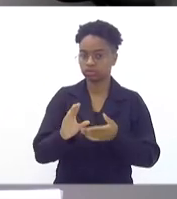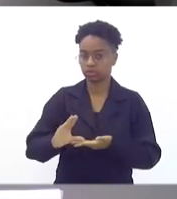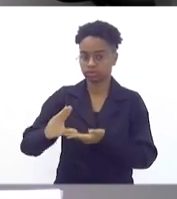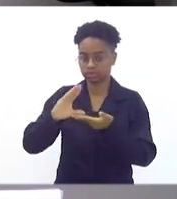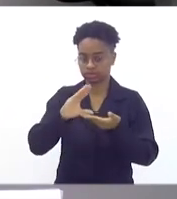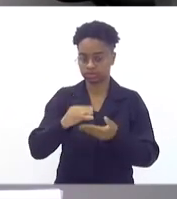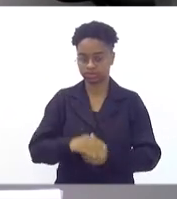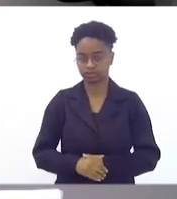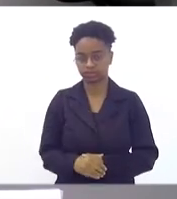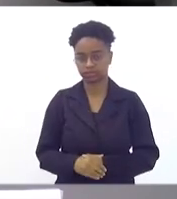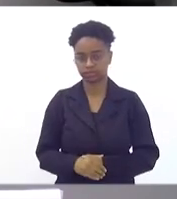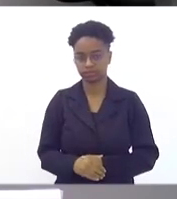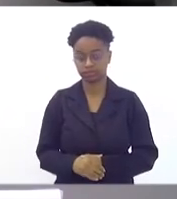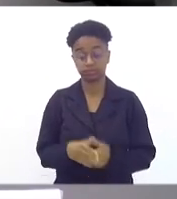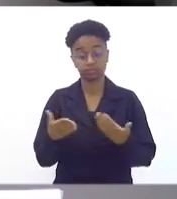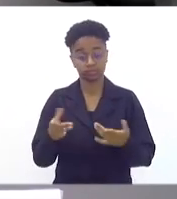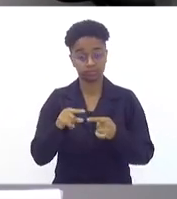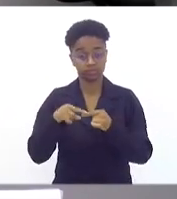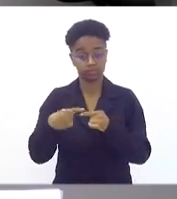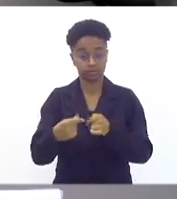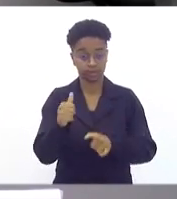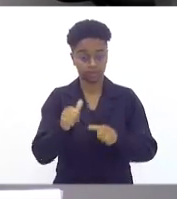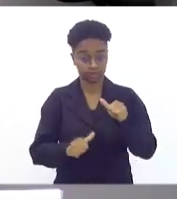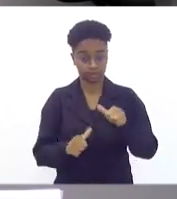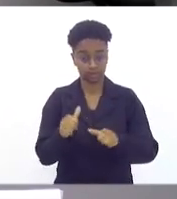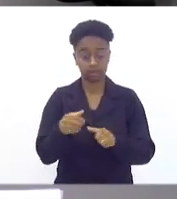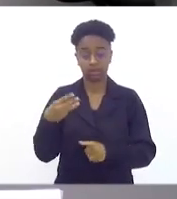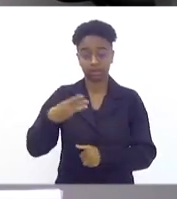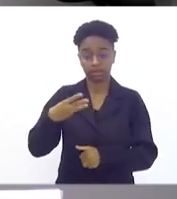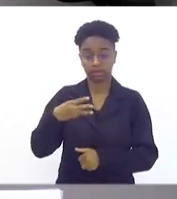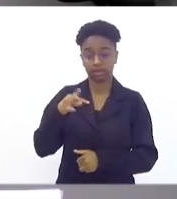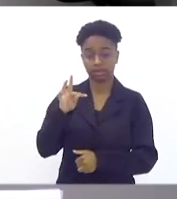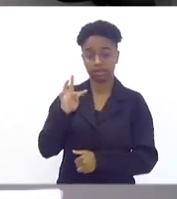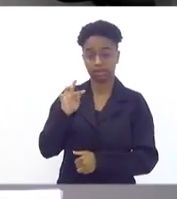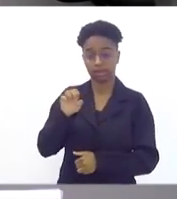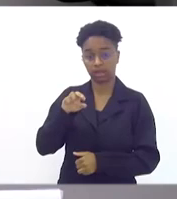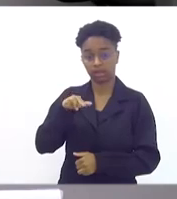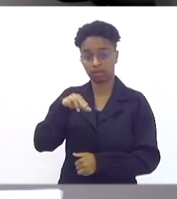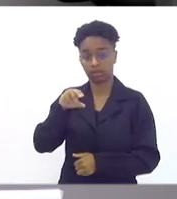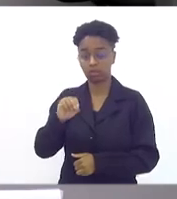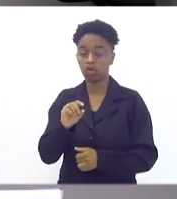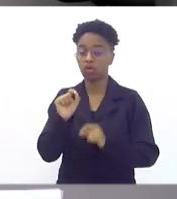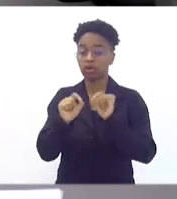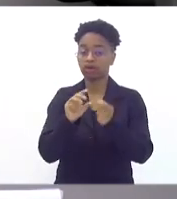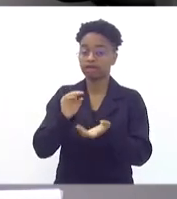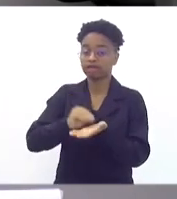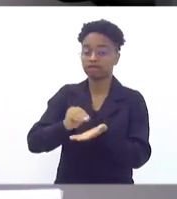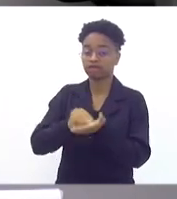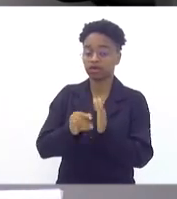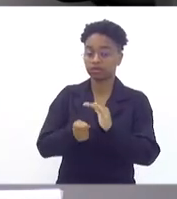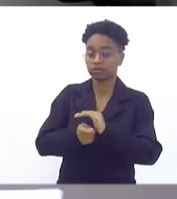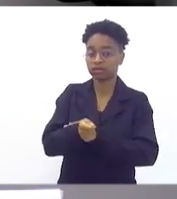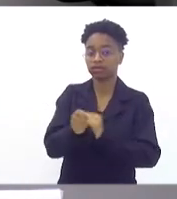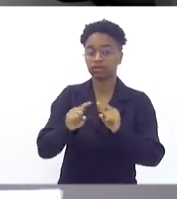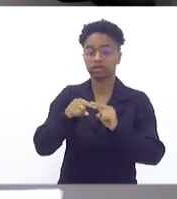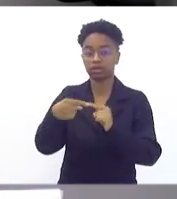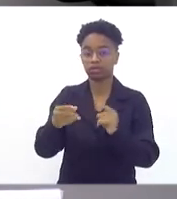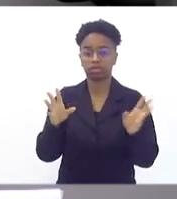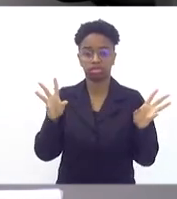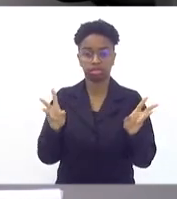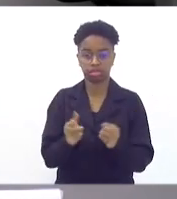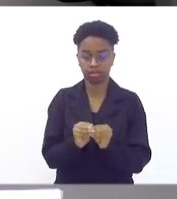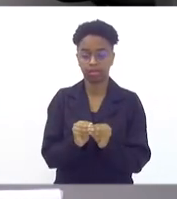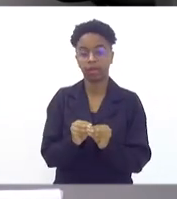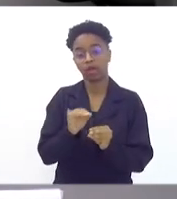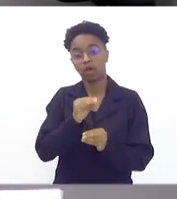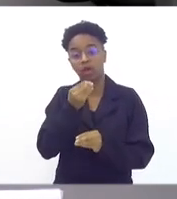e ali vai ser feito todo uma análise do terceiro termo do que foi deixado de ser investido para ser Zerado e por Óbvio